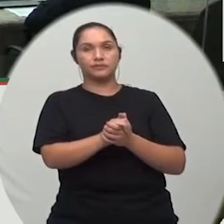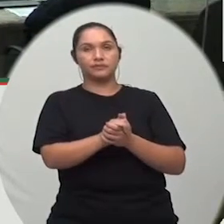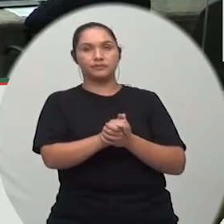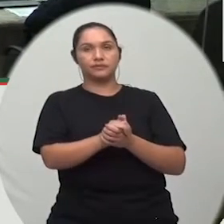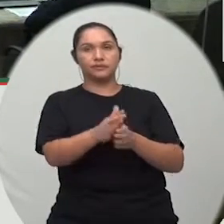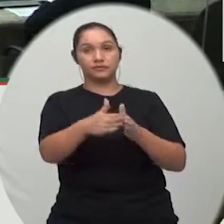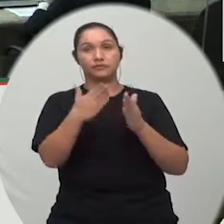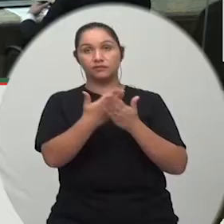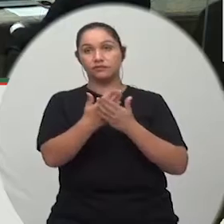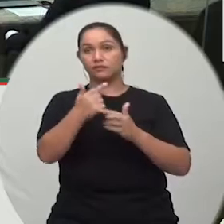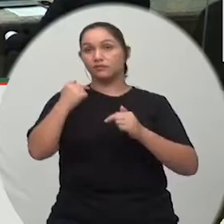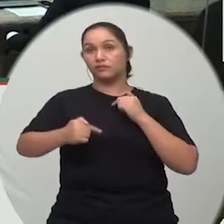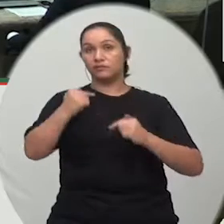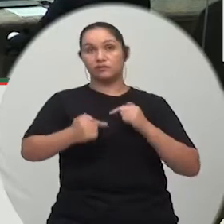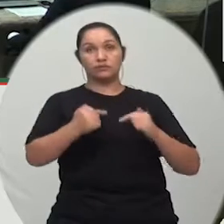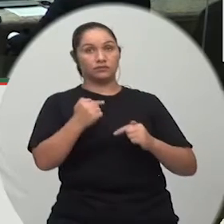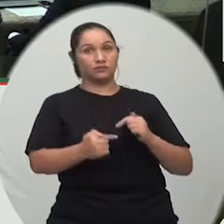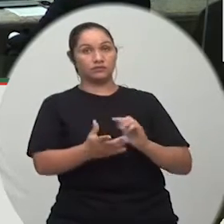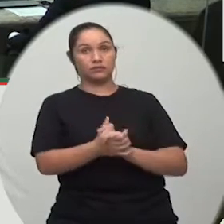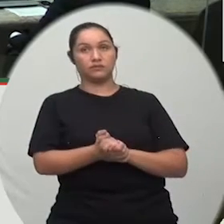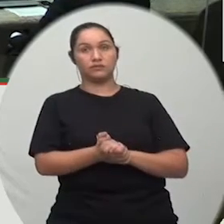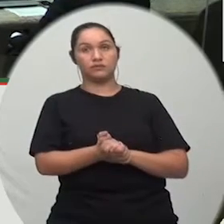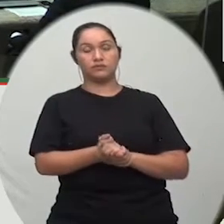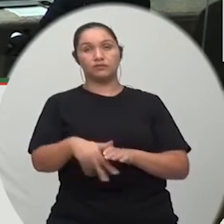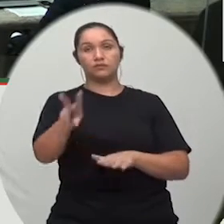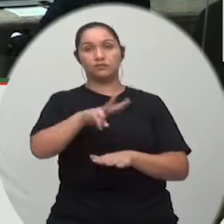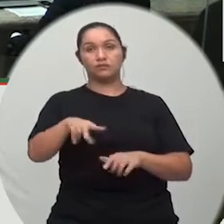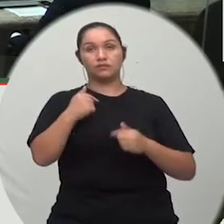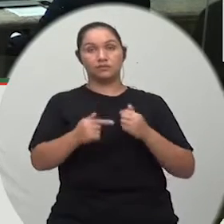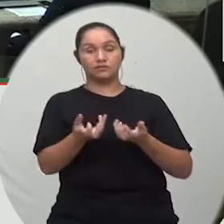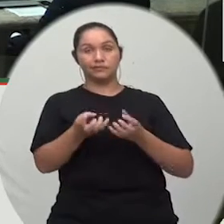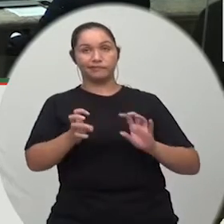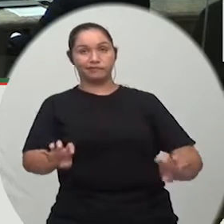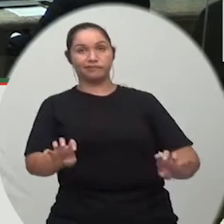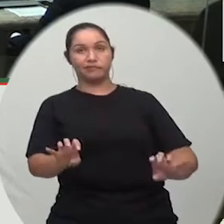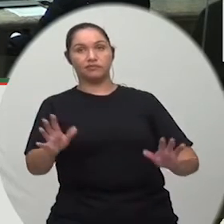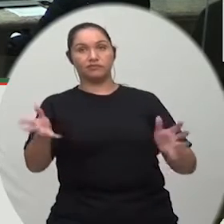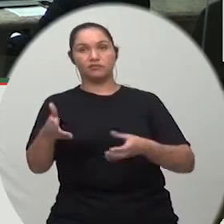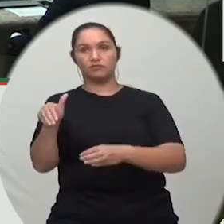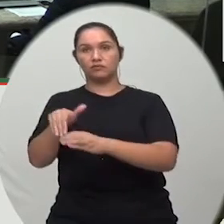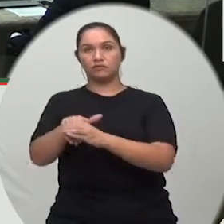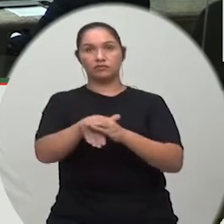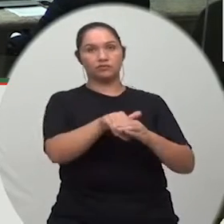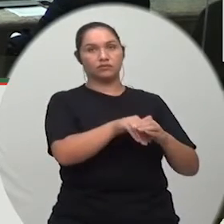O requerimento continua em discussão. Não havendo quem queira discutir, está em